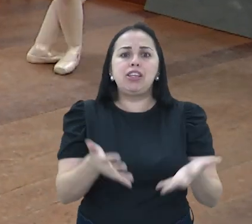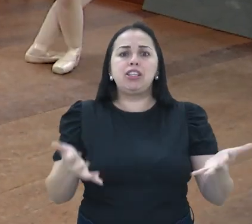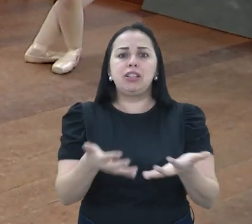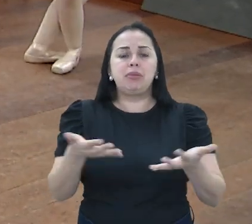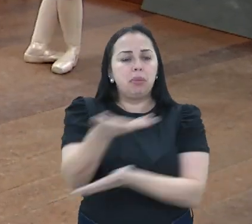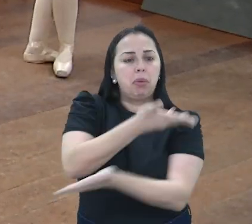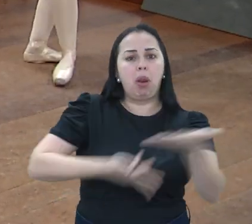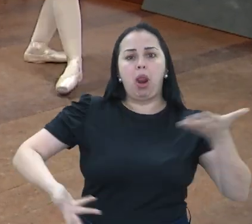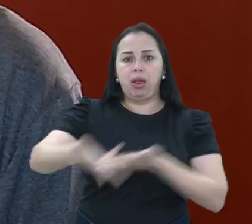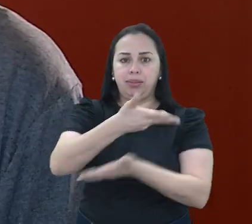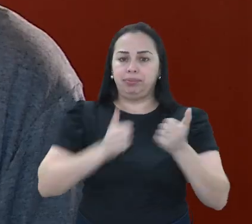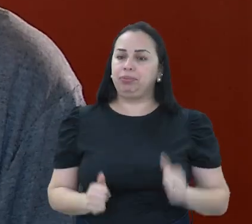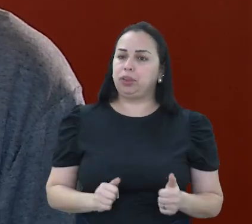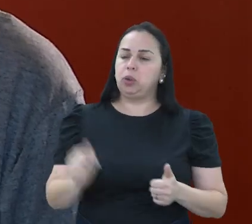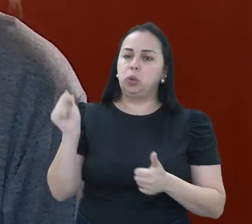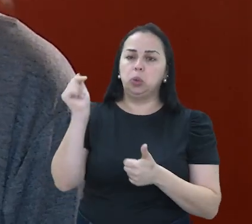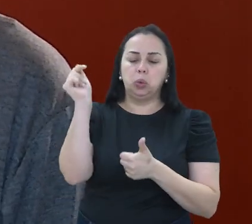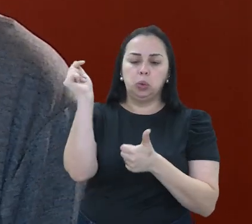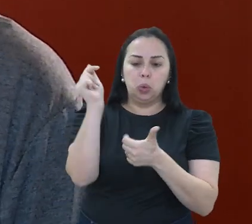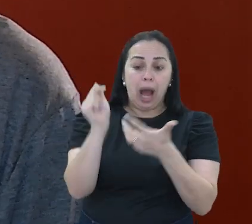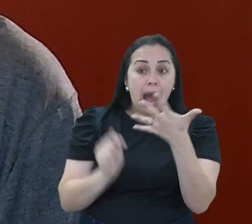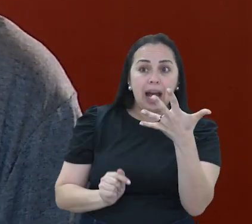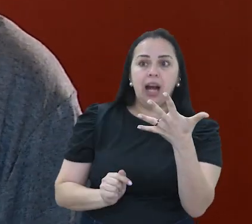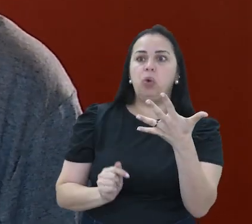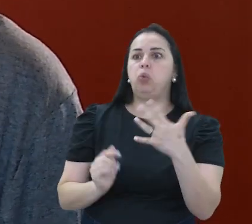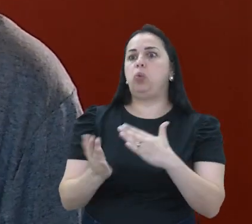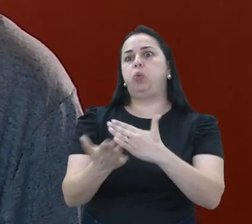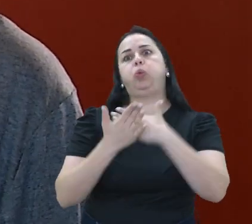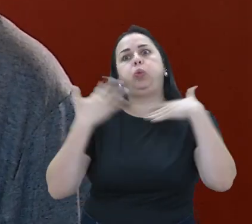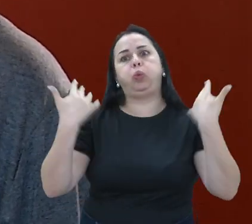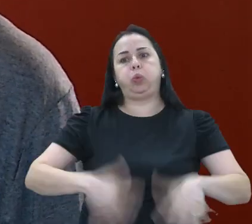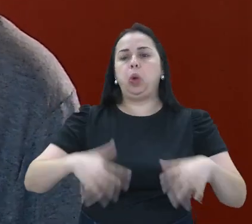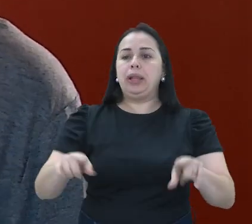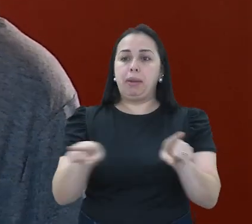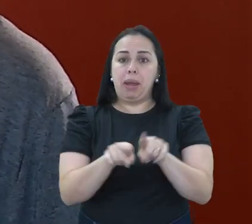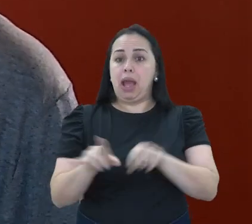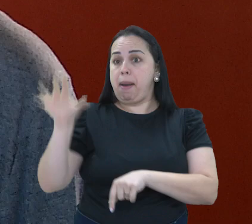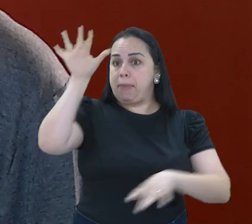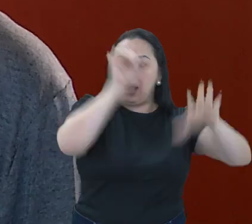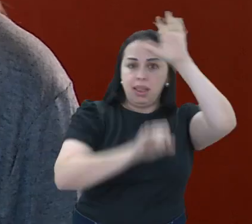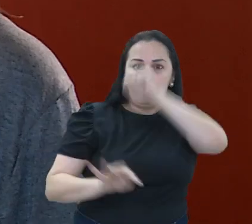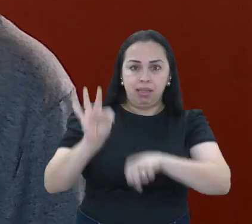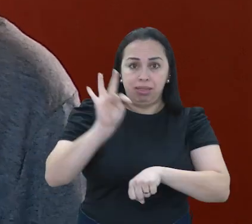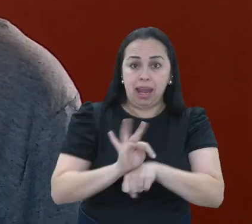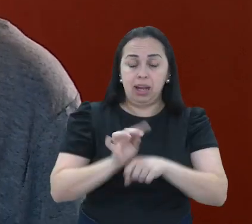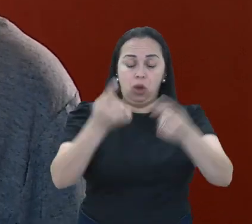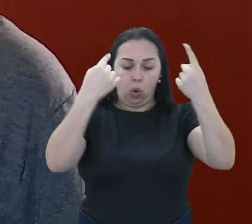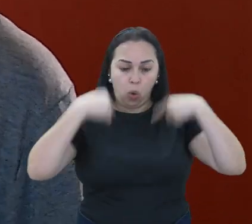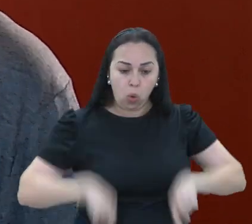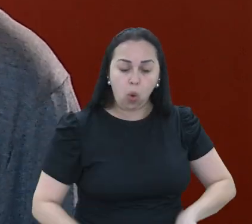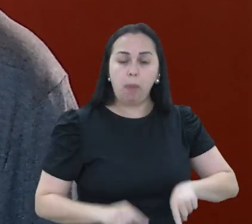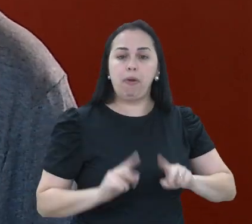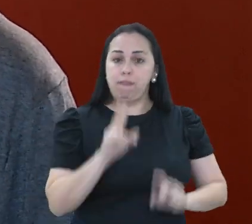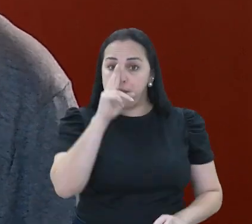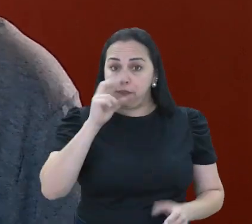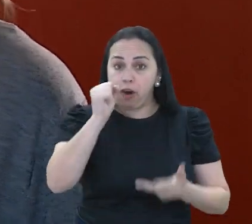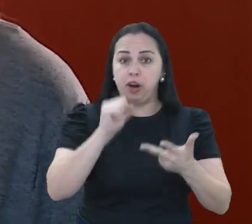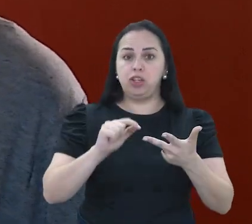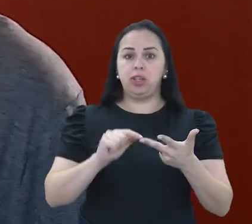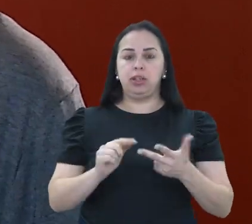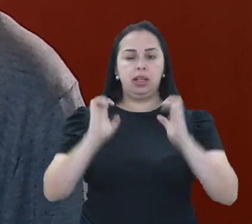estimula a sociabilidade. Possui N benefícios, fora todo o aprendizado técnico, de fortalecimento muscular, de